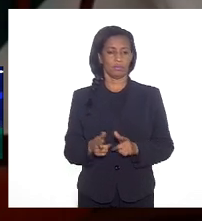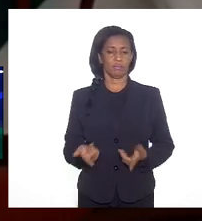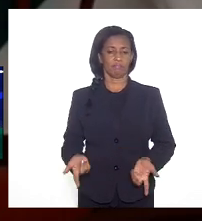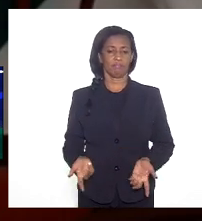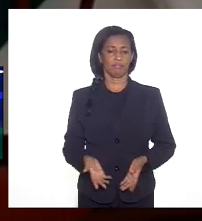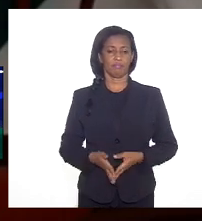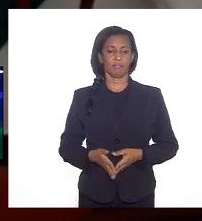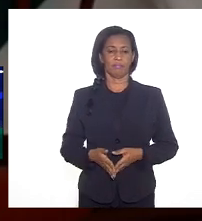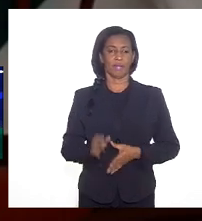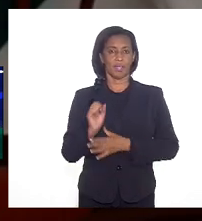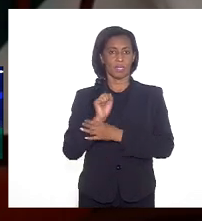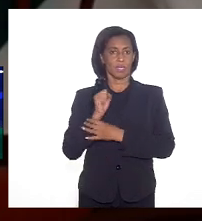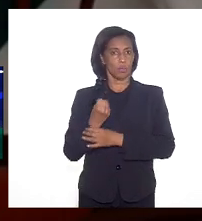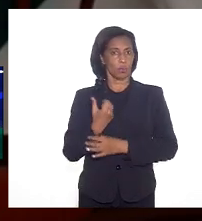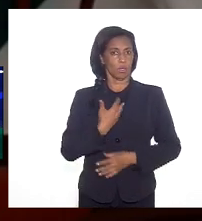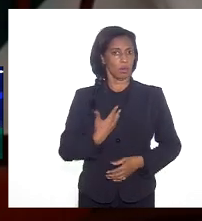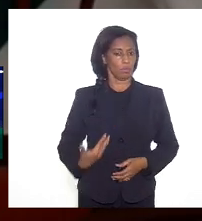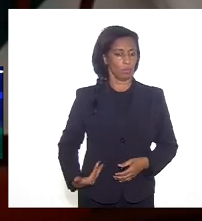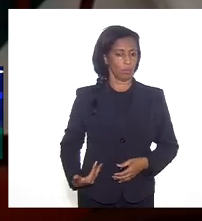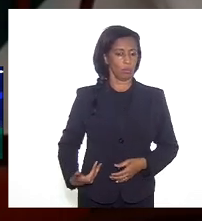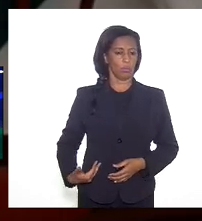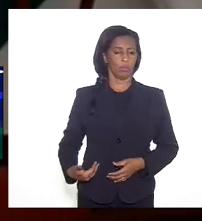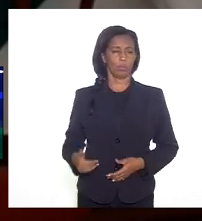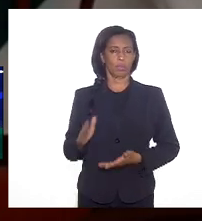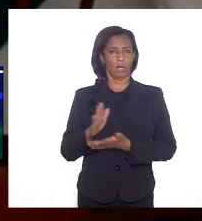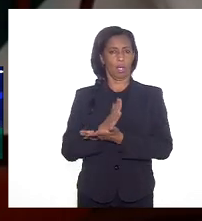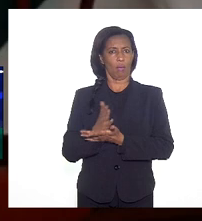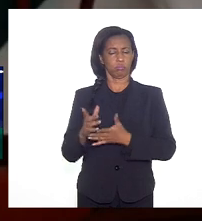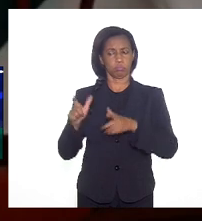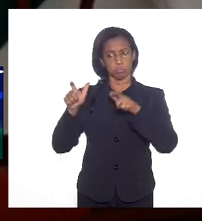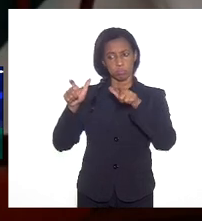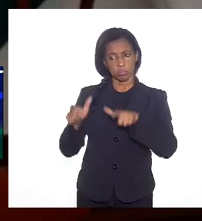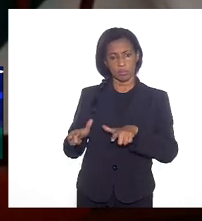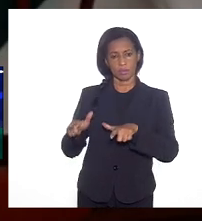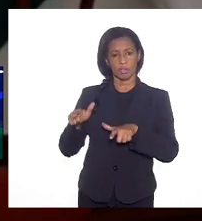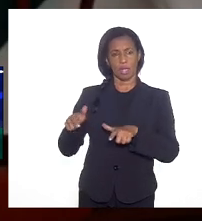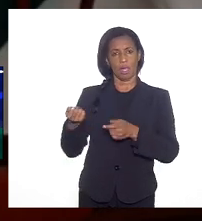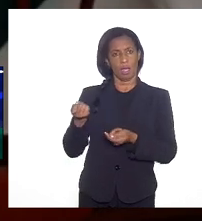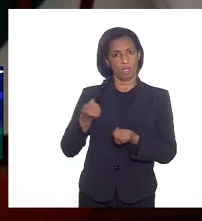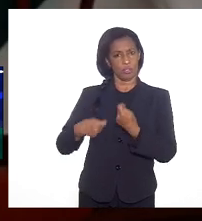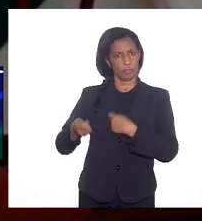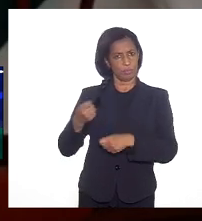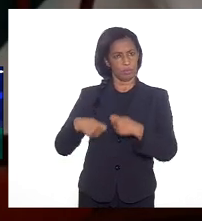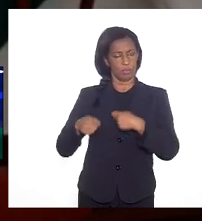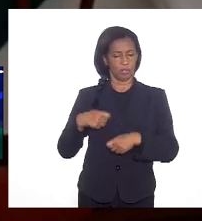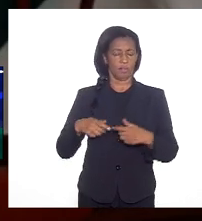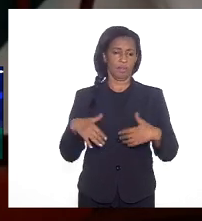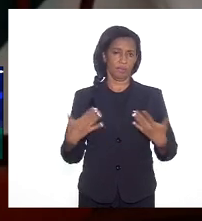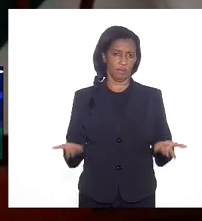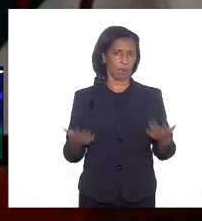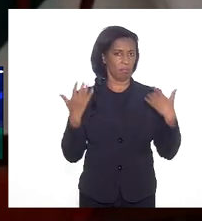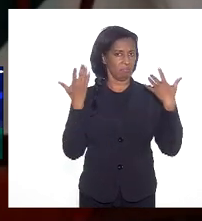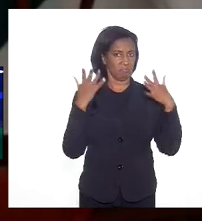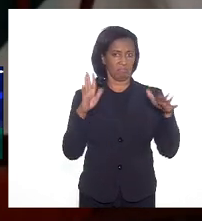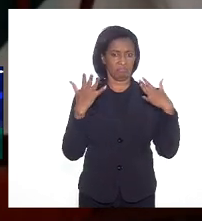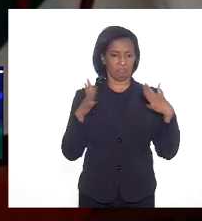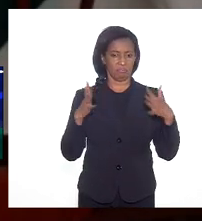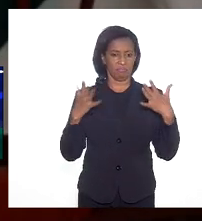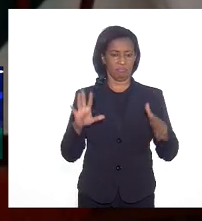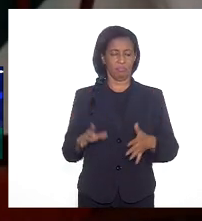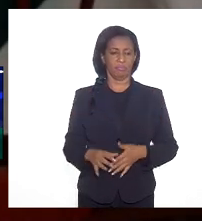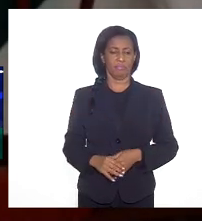segurança pública algumas áreas administrativas enfim então só parabenizando